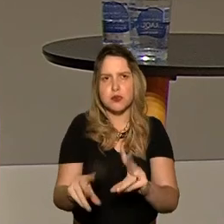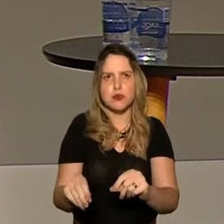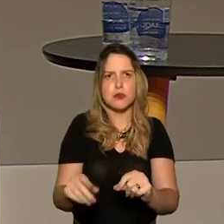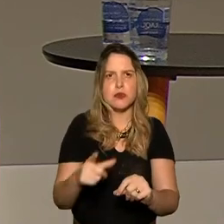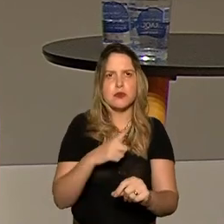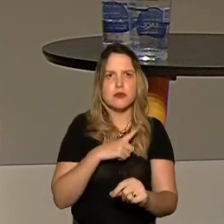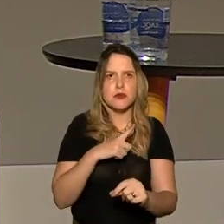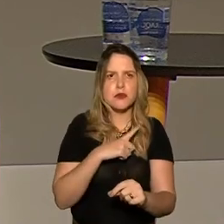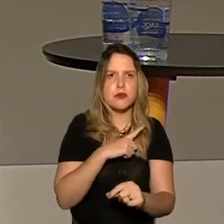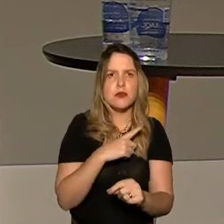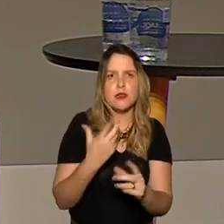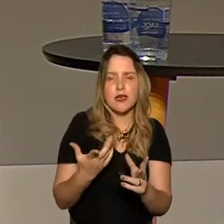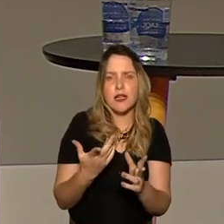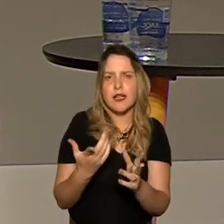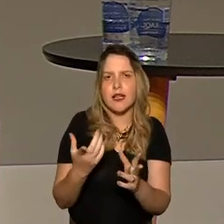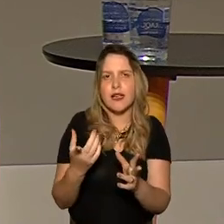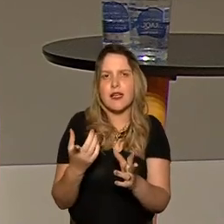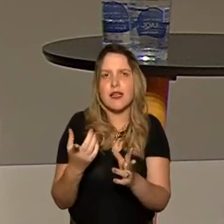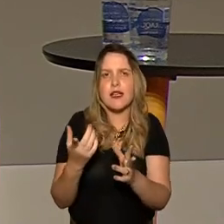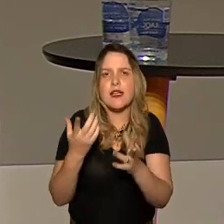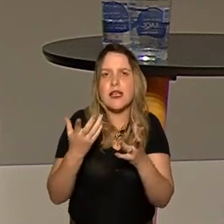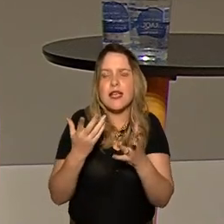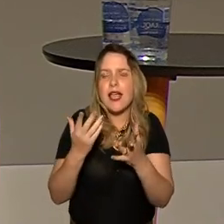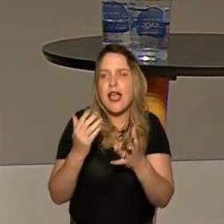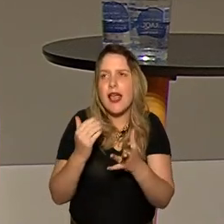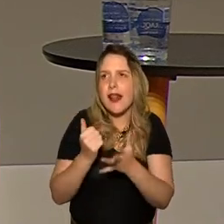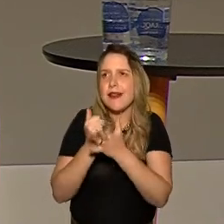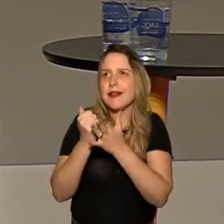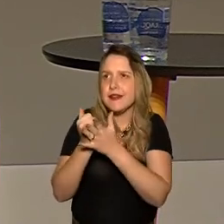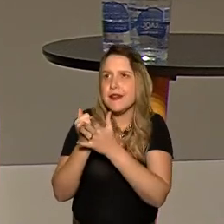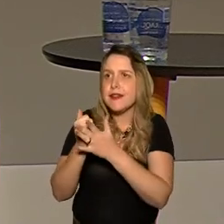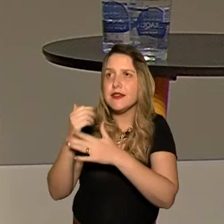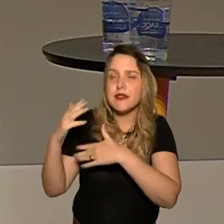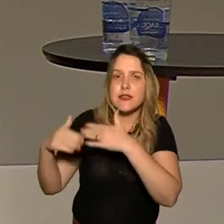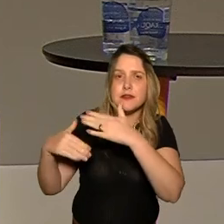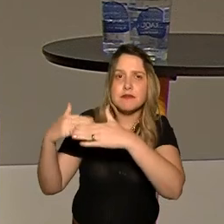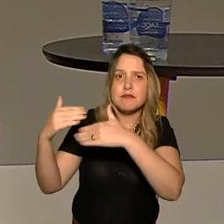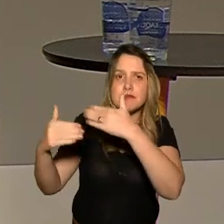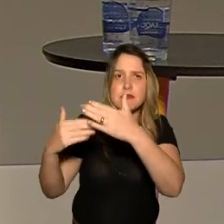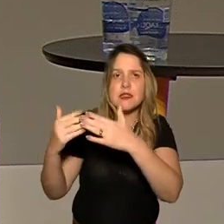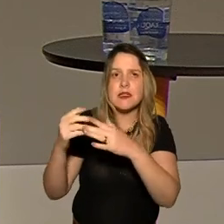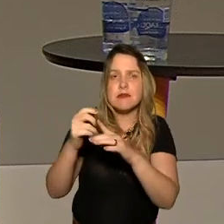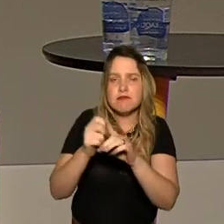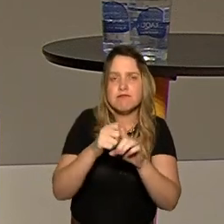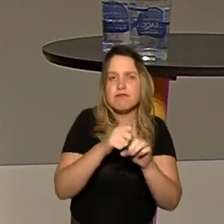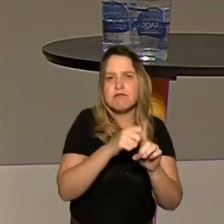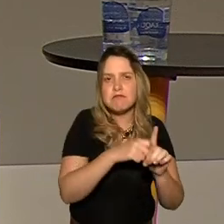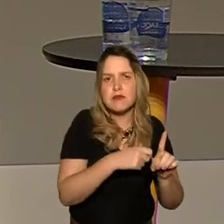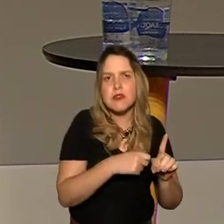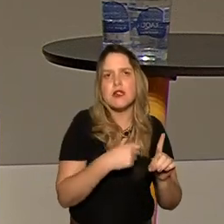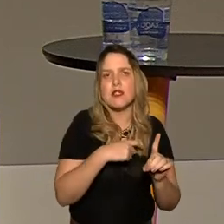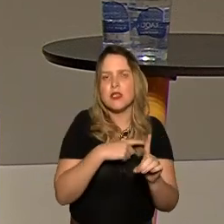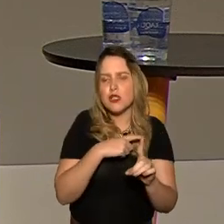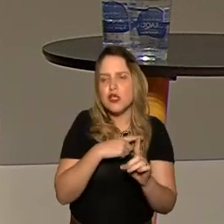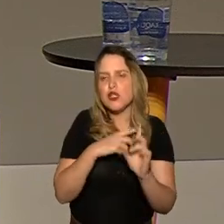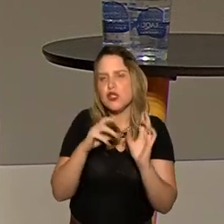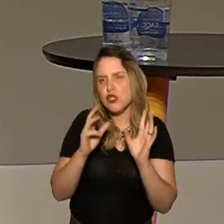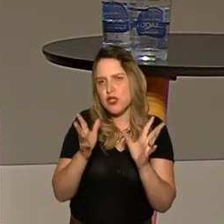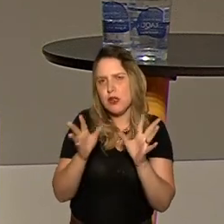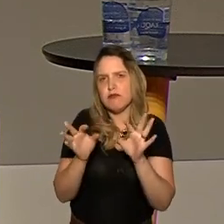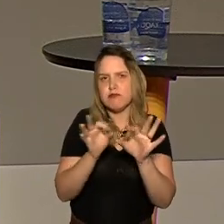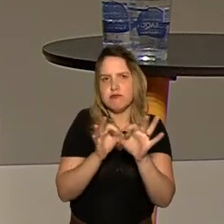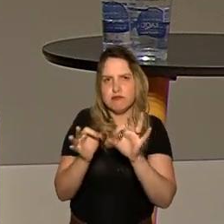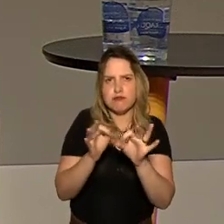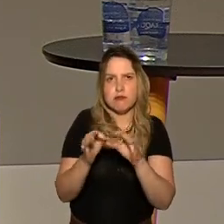porque era um trabalho tão irregular temporário de três meses que não me permitia planejar minimamente